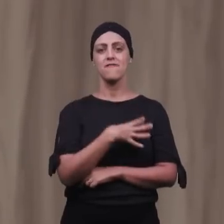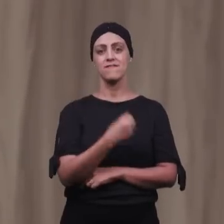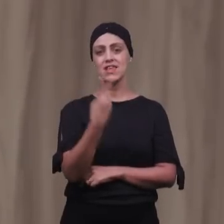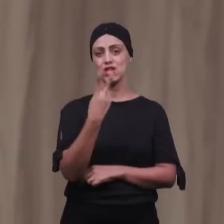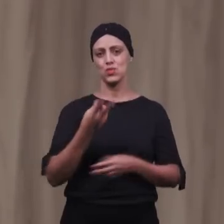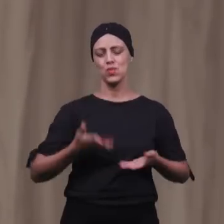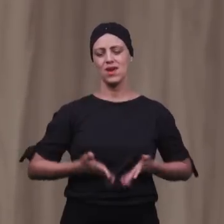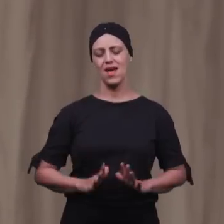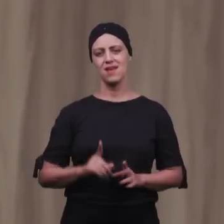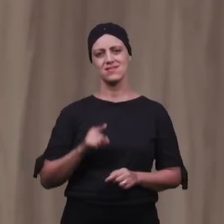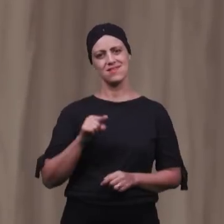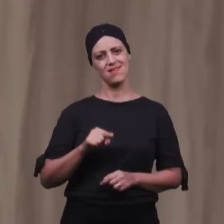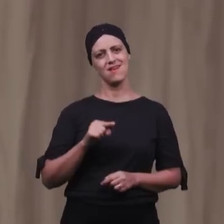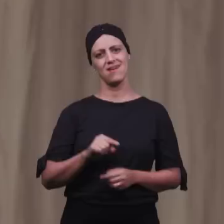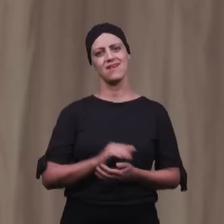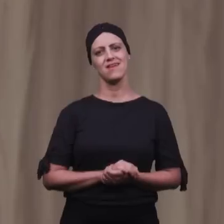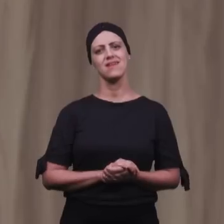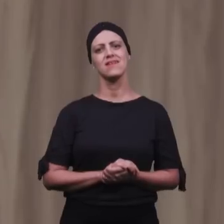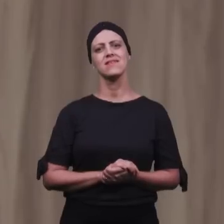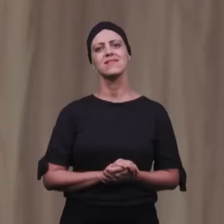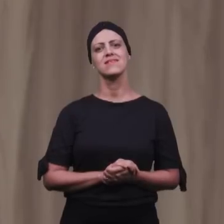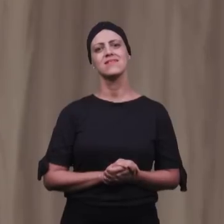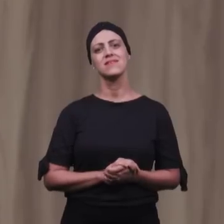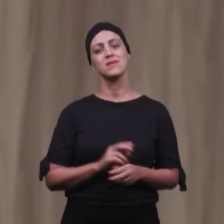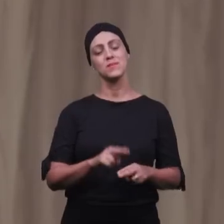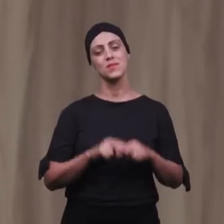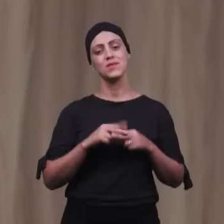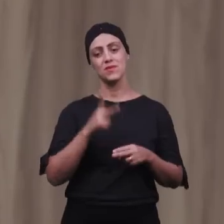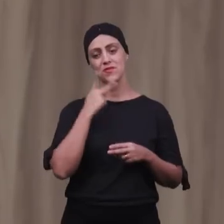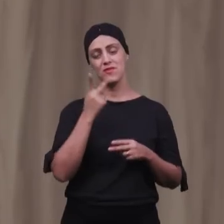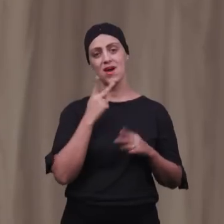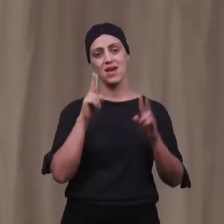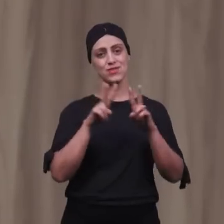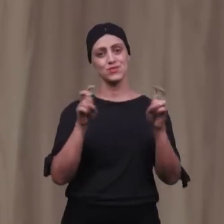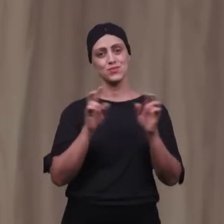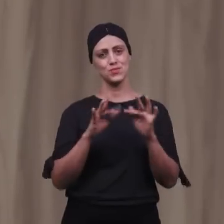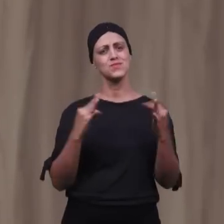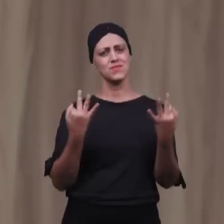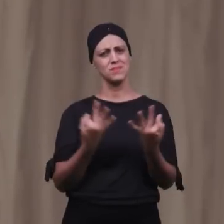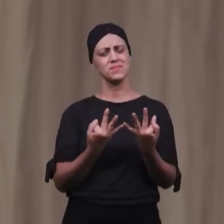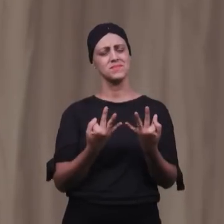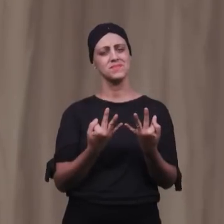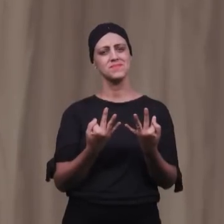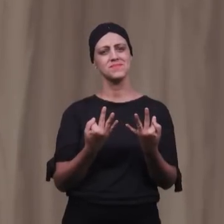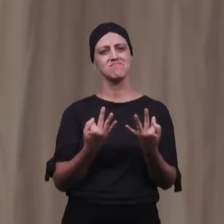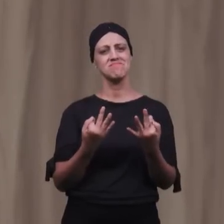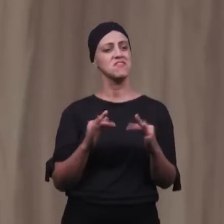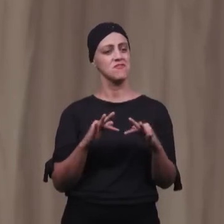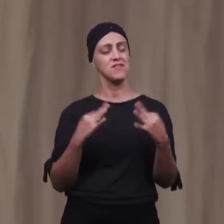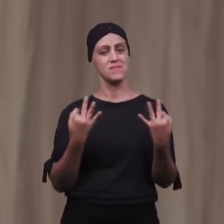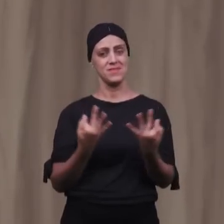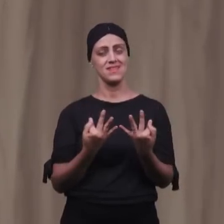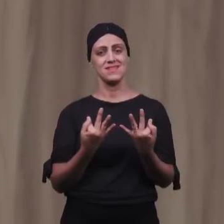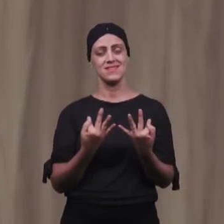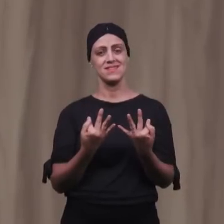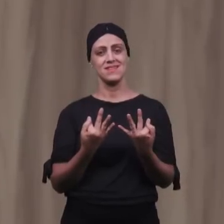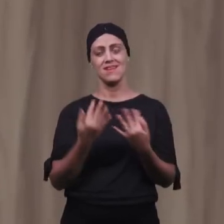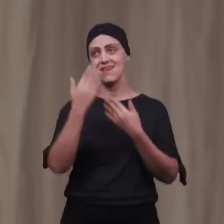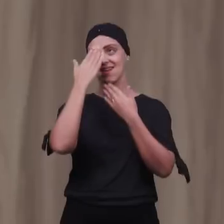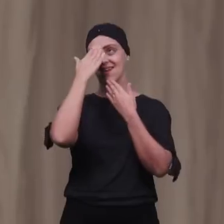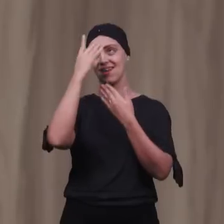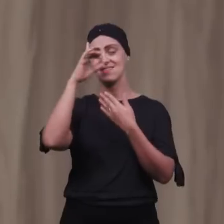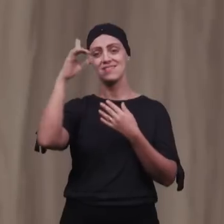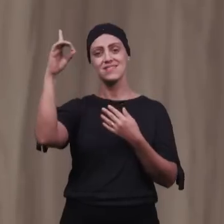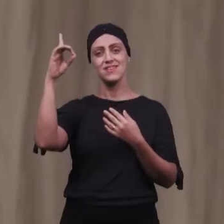né? E como falou de família ali, eu achei muito interessante esse assunto. E a família, né? Graças a